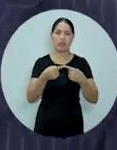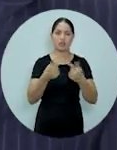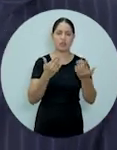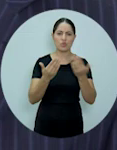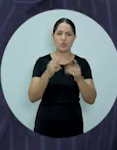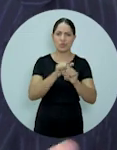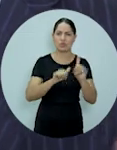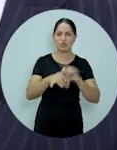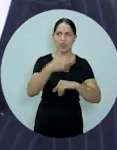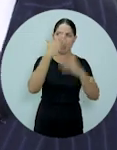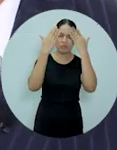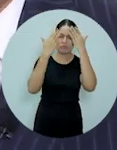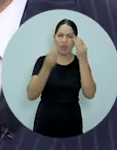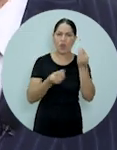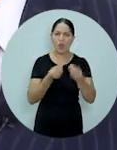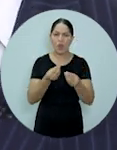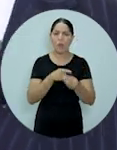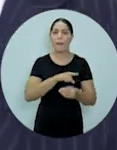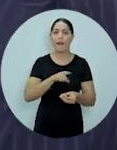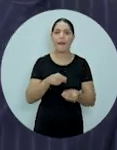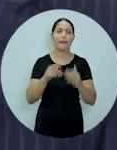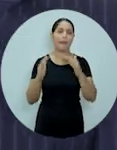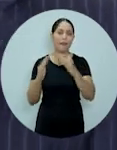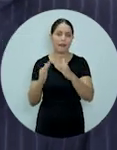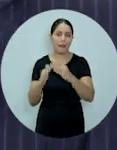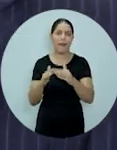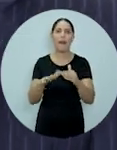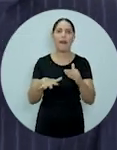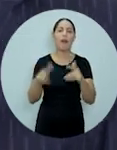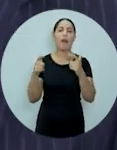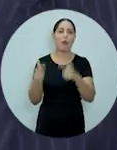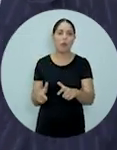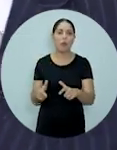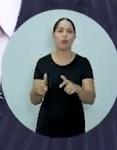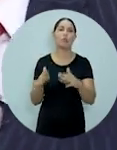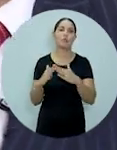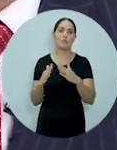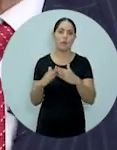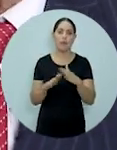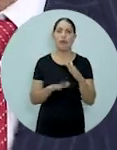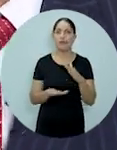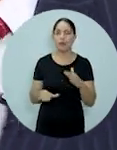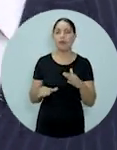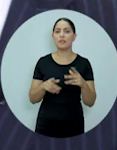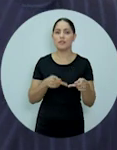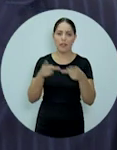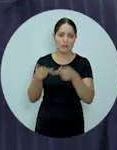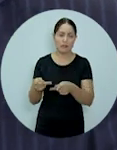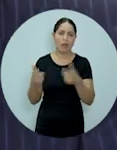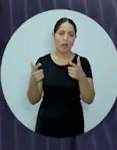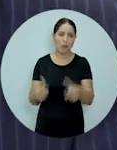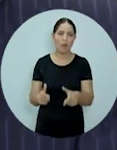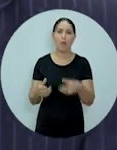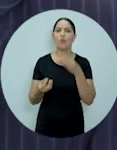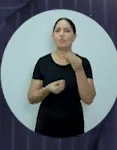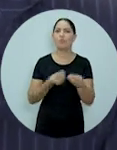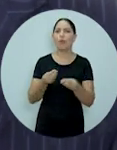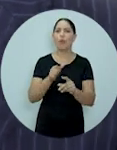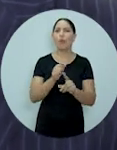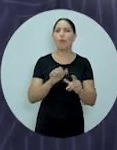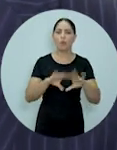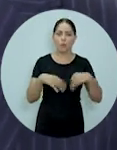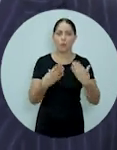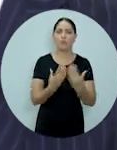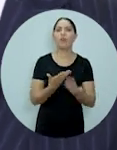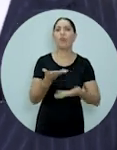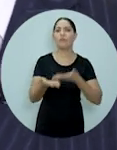da pessoa para ver o local que a criança vai ser colocado, para ver como é que é a pessoa no seu habitat, na